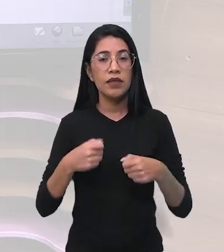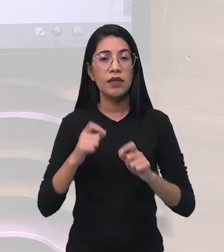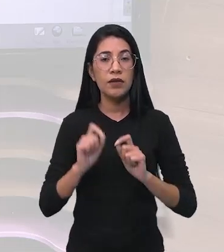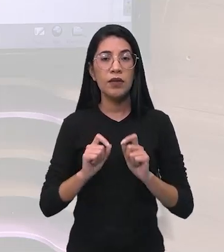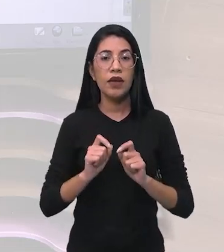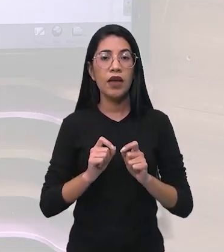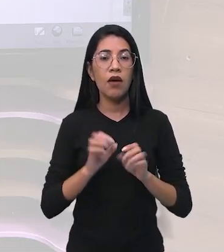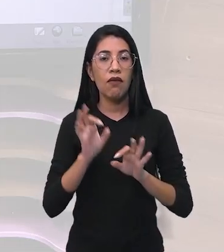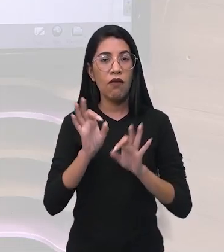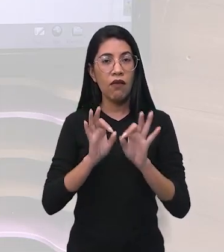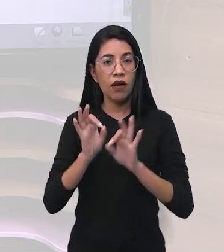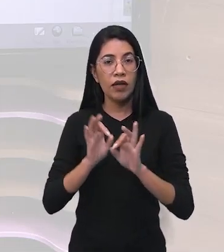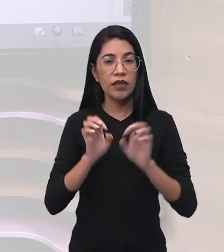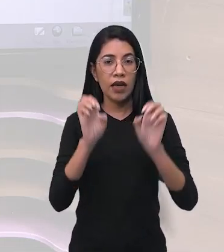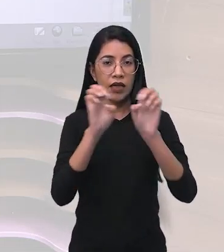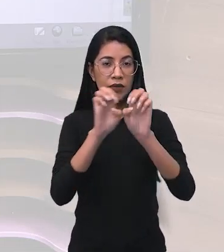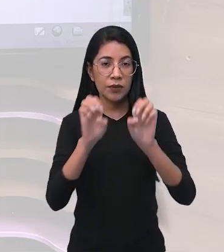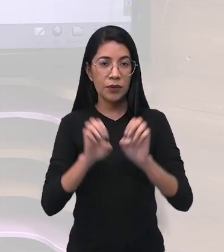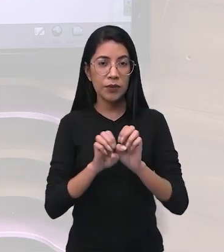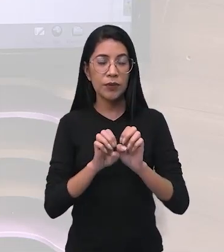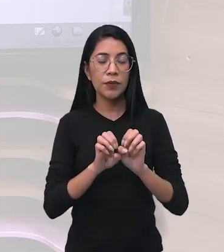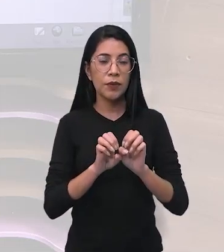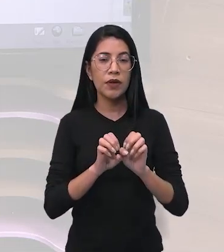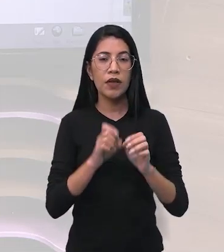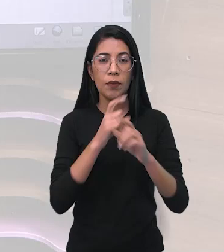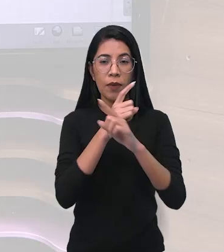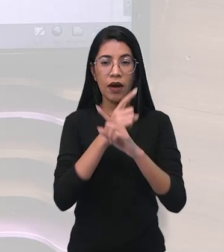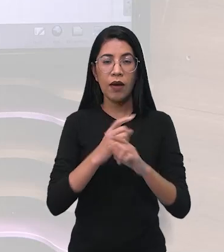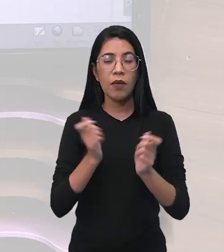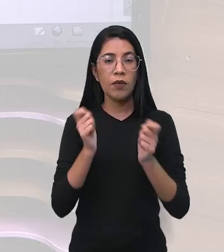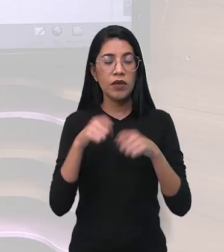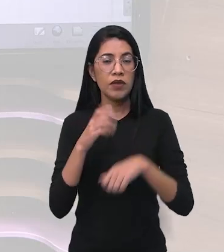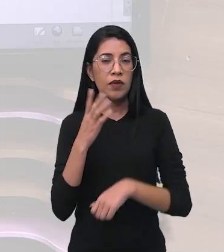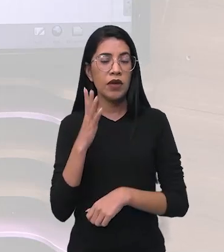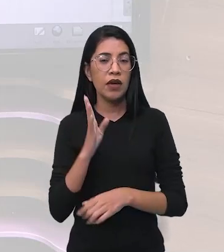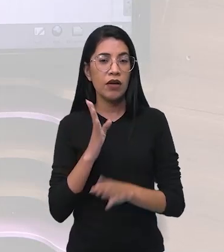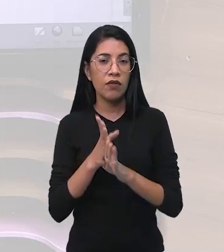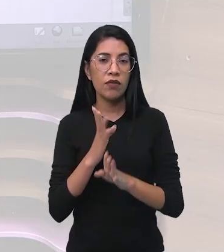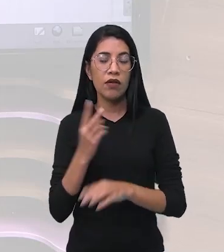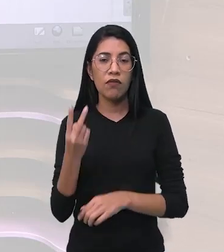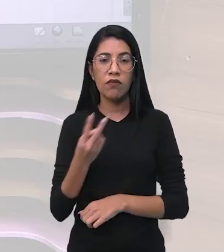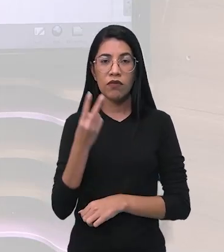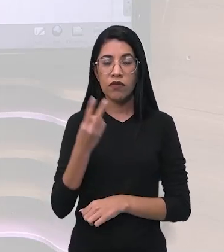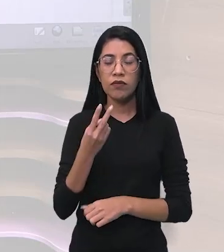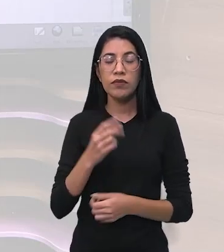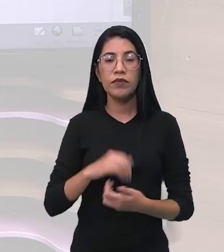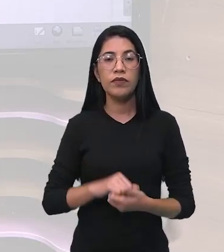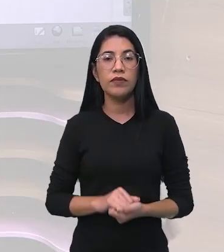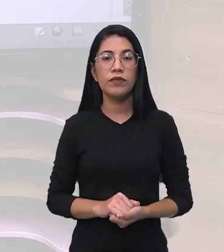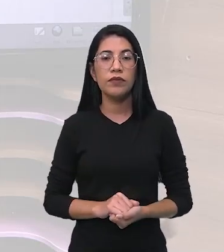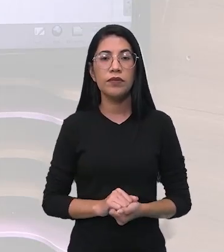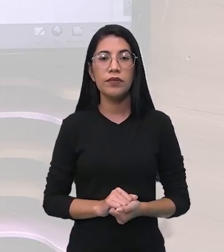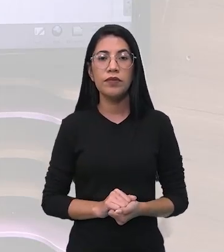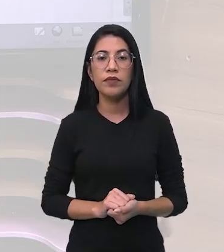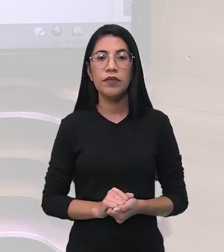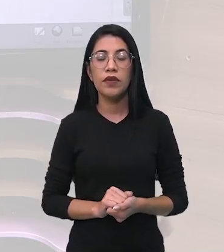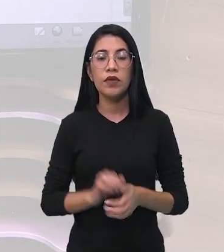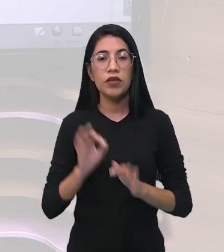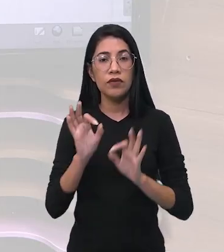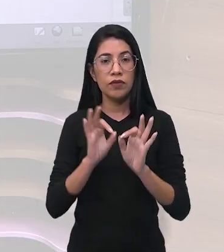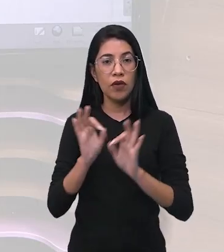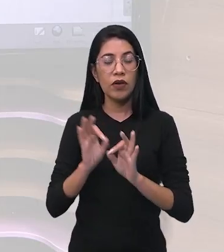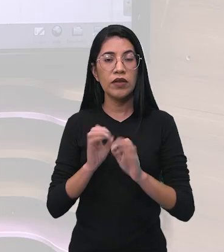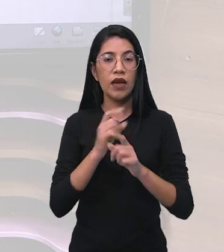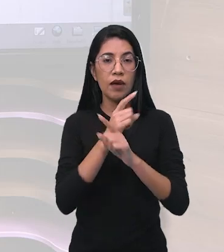nossa estrutura, tá? Para a gente poder encontrar a variável que está faltando ali. Vamos montar a proporção e em